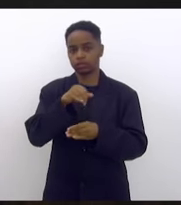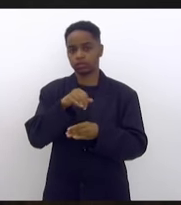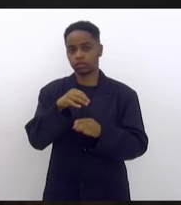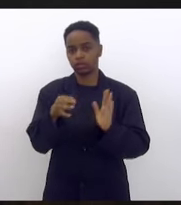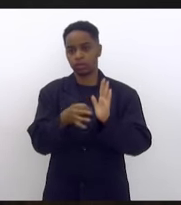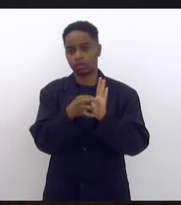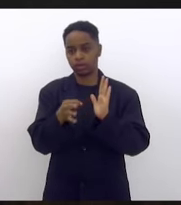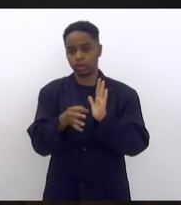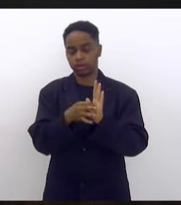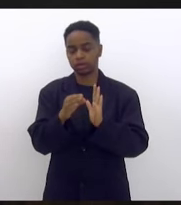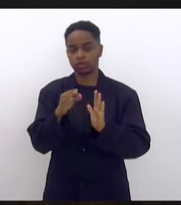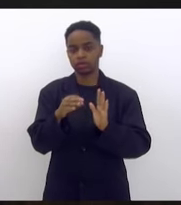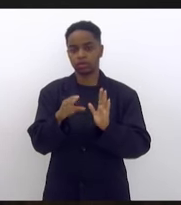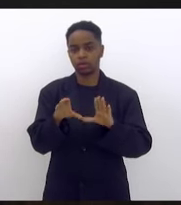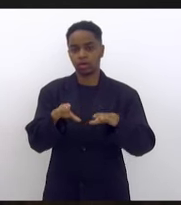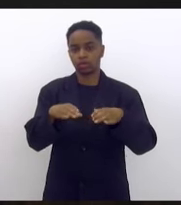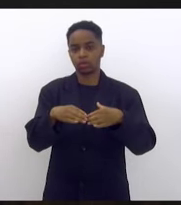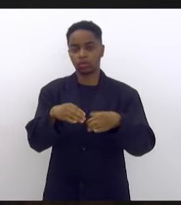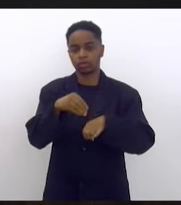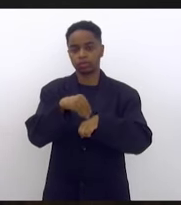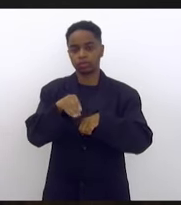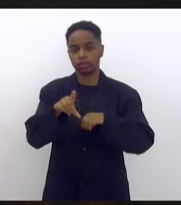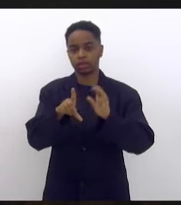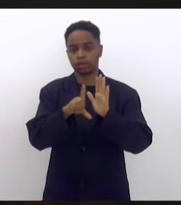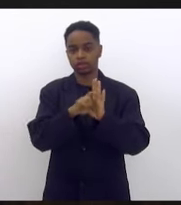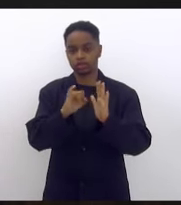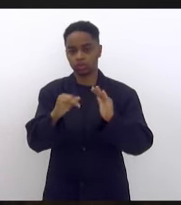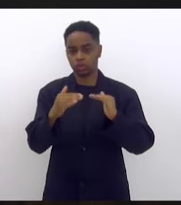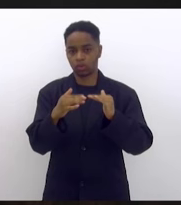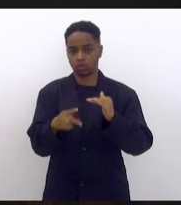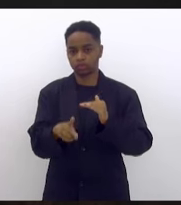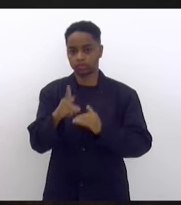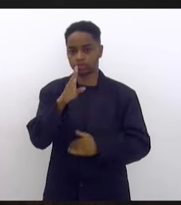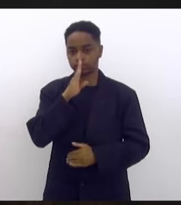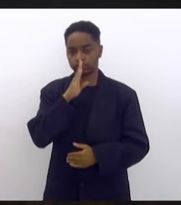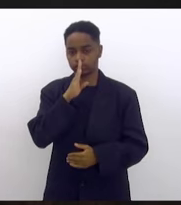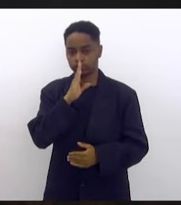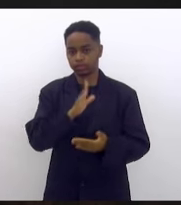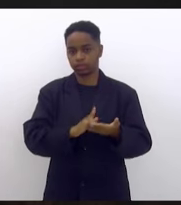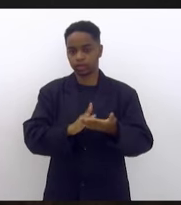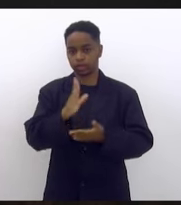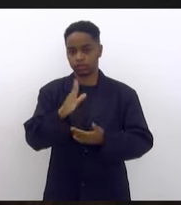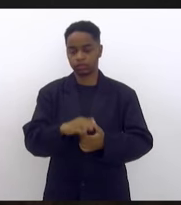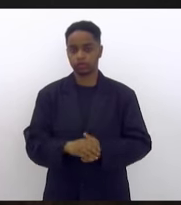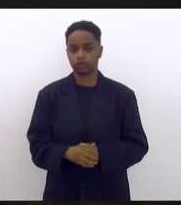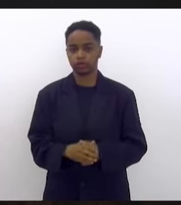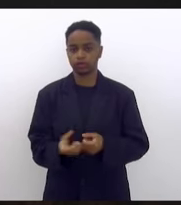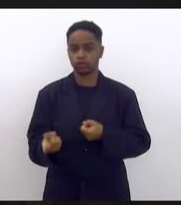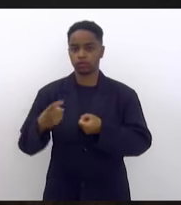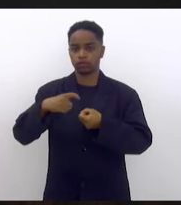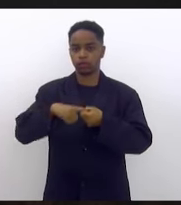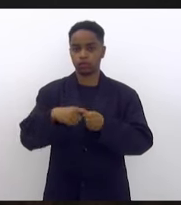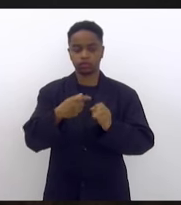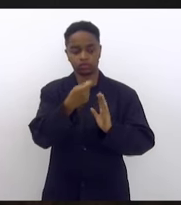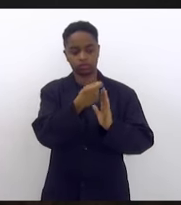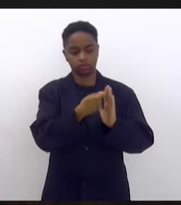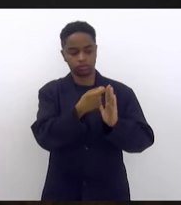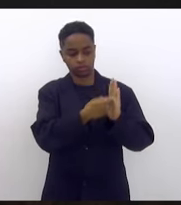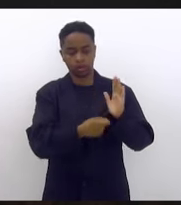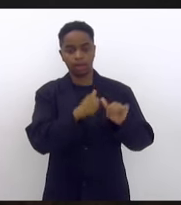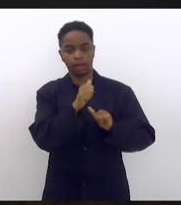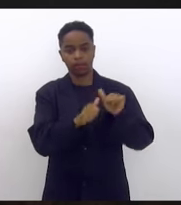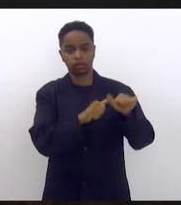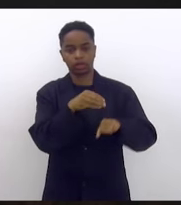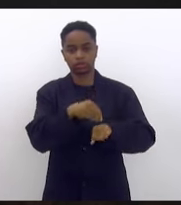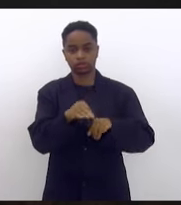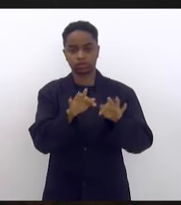o parecer da Comissão de Indicações Legislativas. Senhores que aprovam, permaneçam como estão. Aprovado. Retorna o autor para transformação e